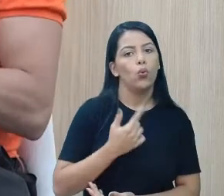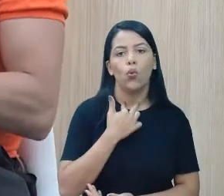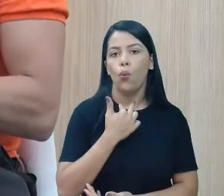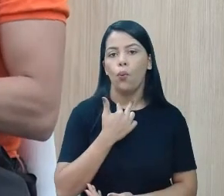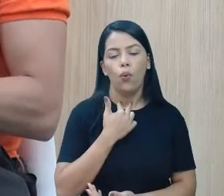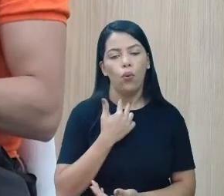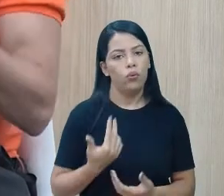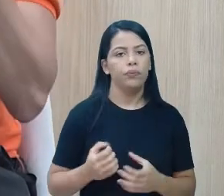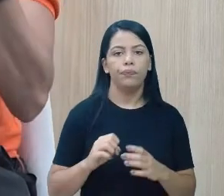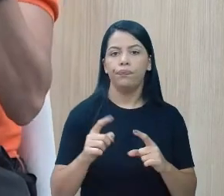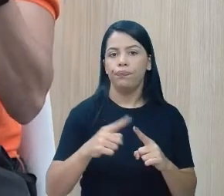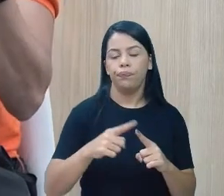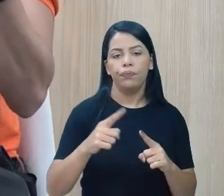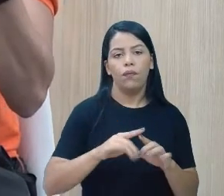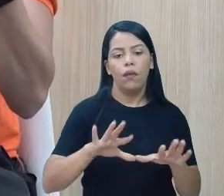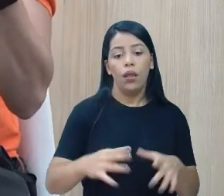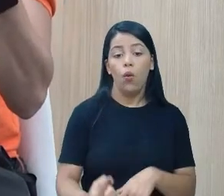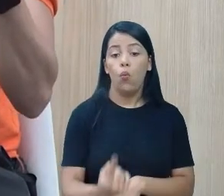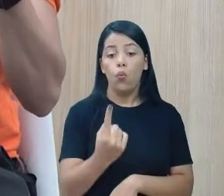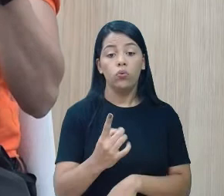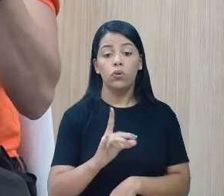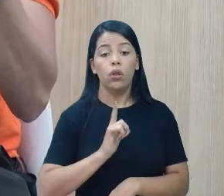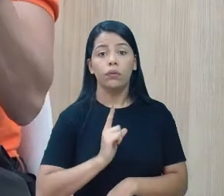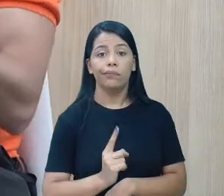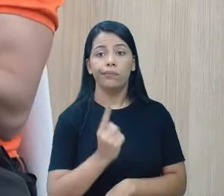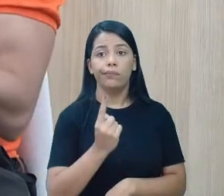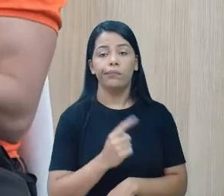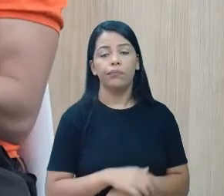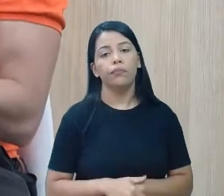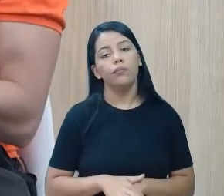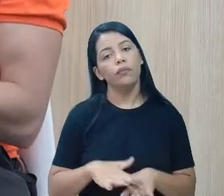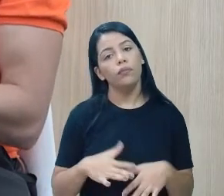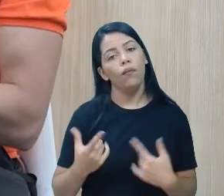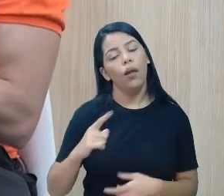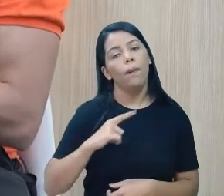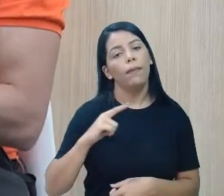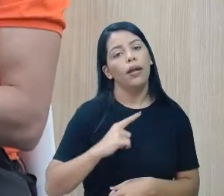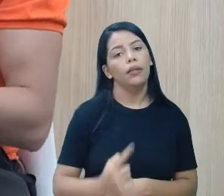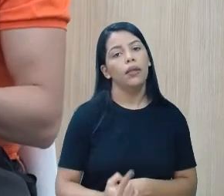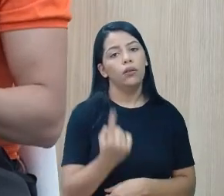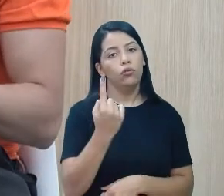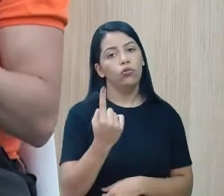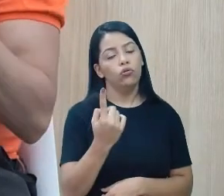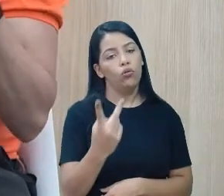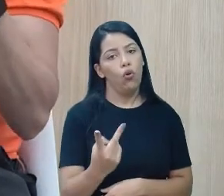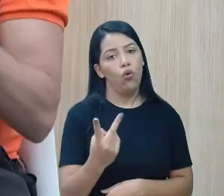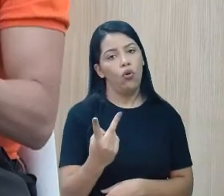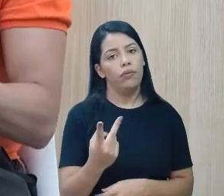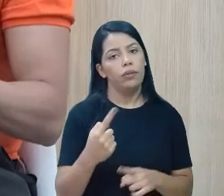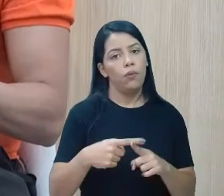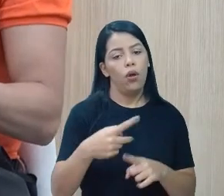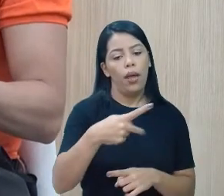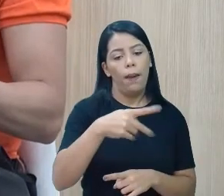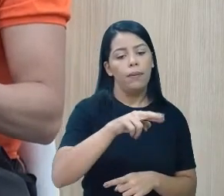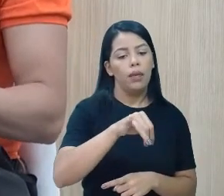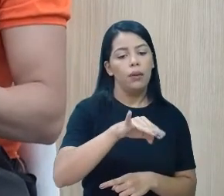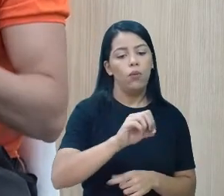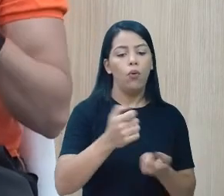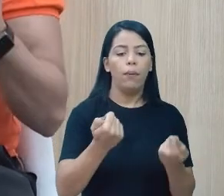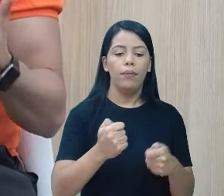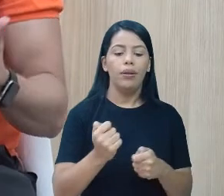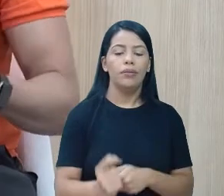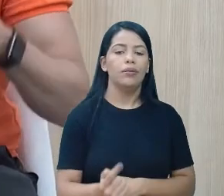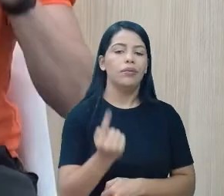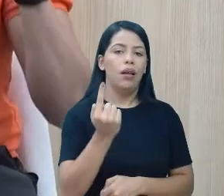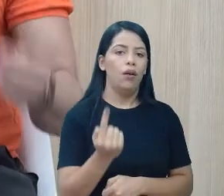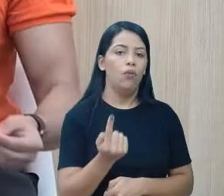E o 1 só tem um 1. Então, era para ter dois números, né? Para ser primo, tem que ser 1 e ele mesmo. Sendo que